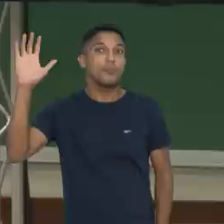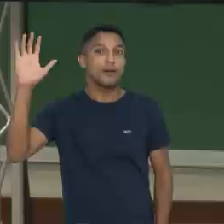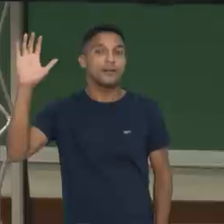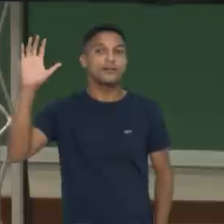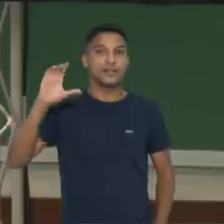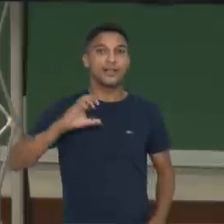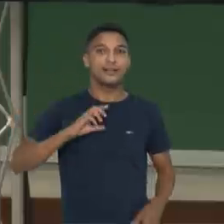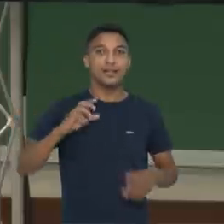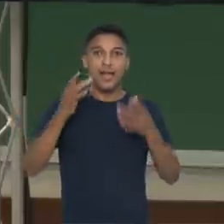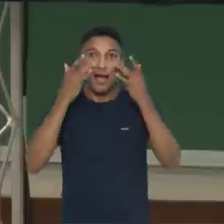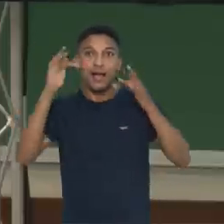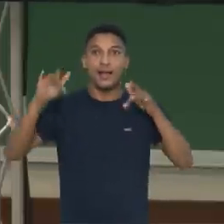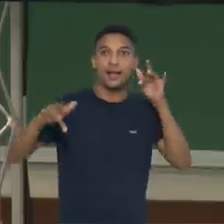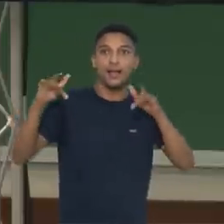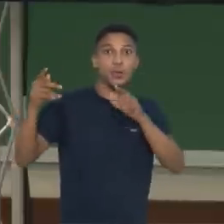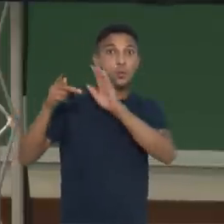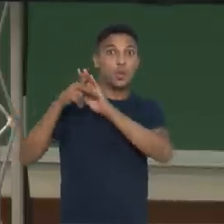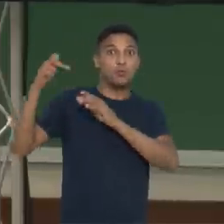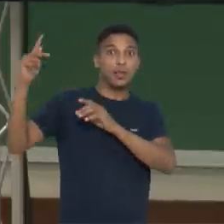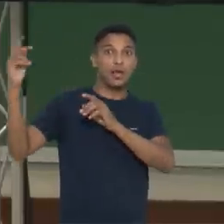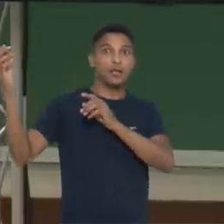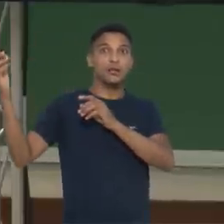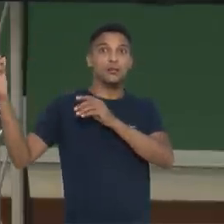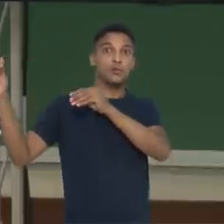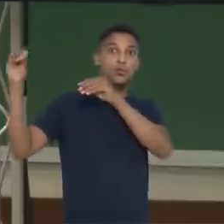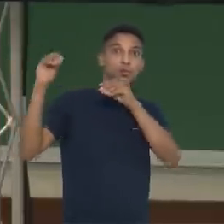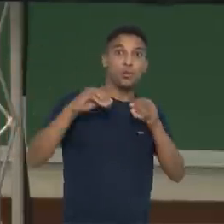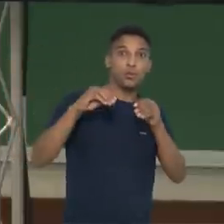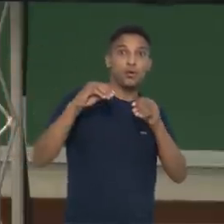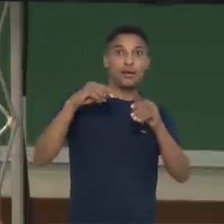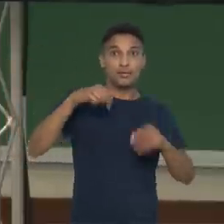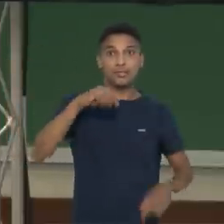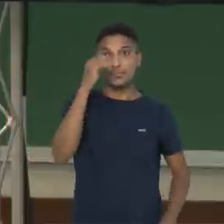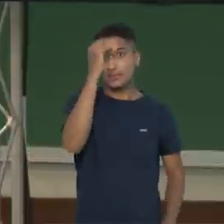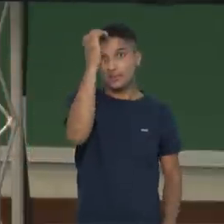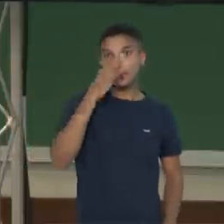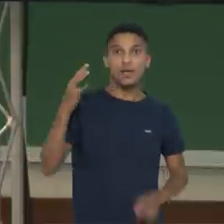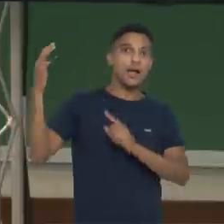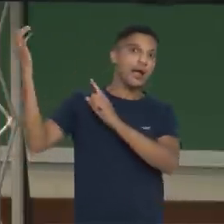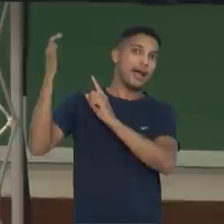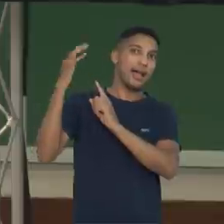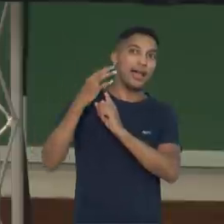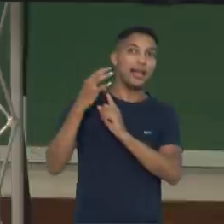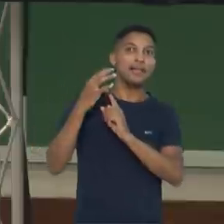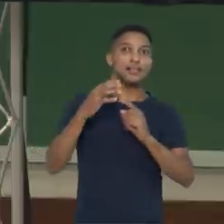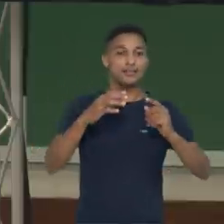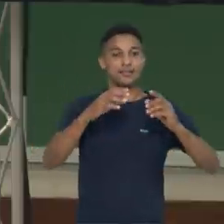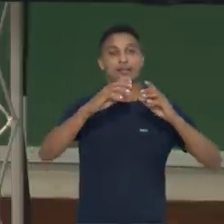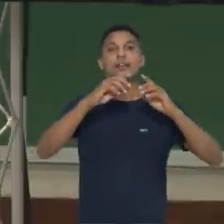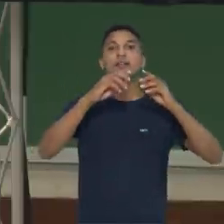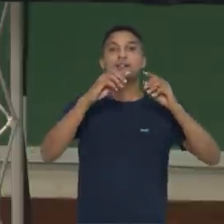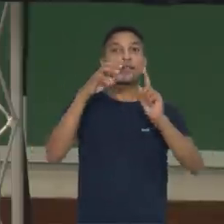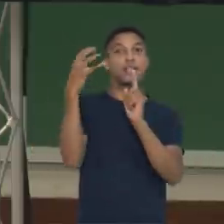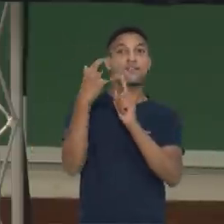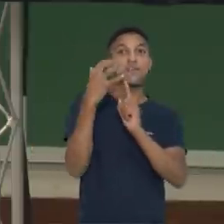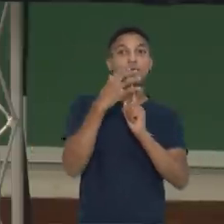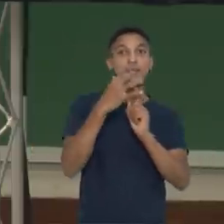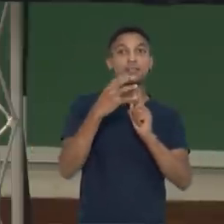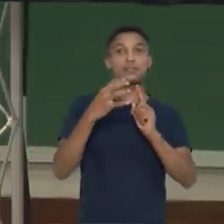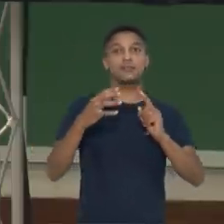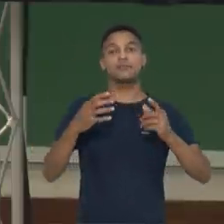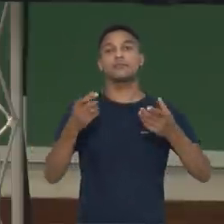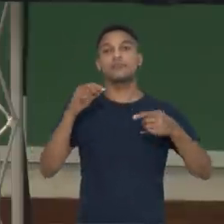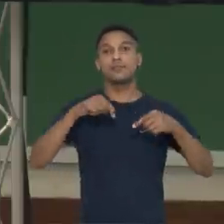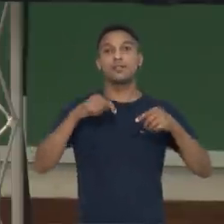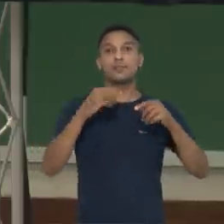Então essas são as duas influências do nosso circo, né, brasileiro, né? O teatro mambembe e a arte dos ciganos,